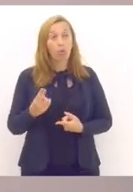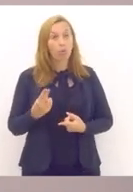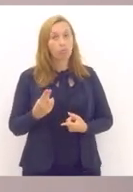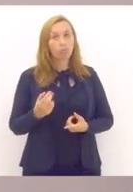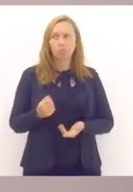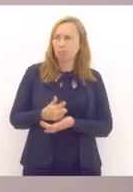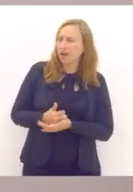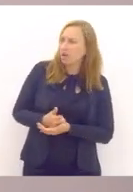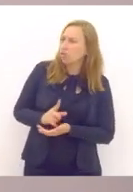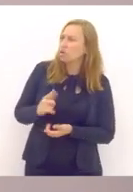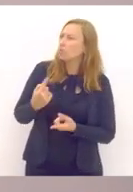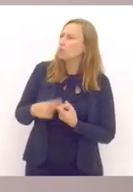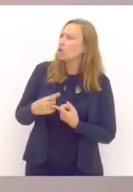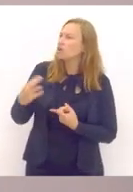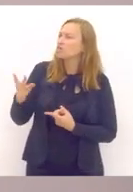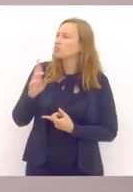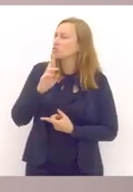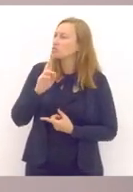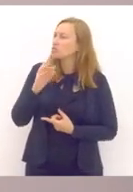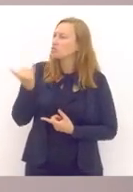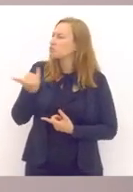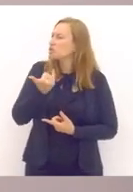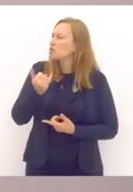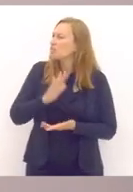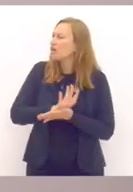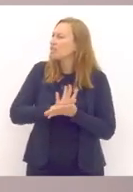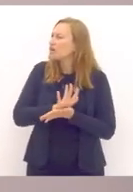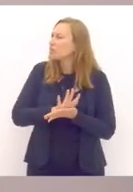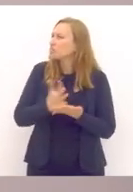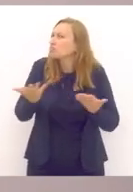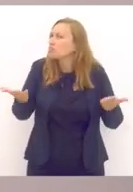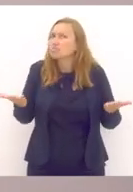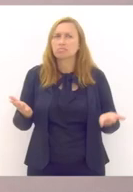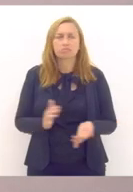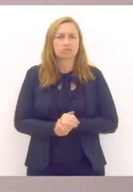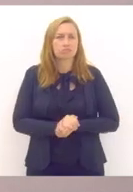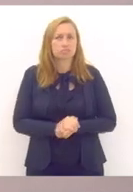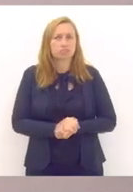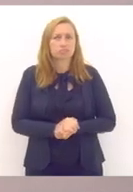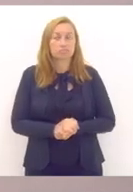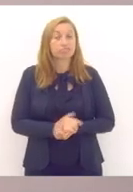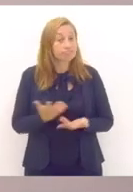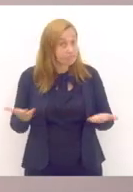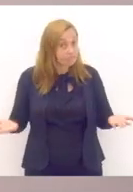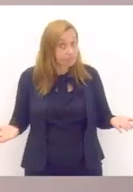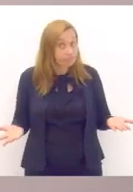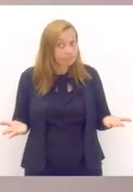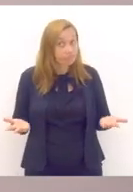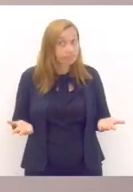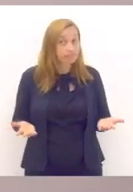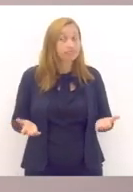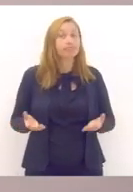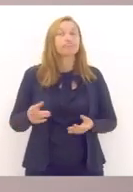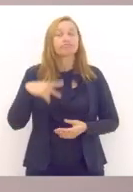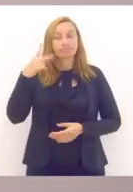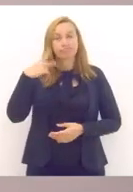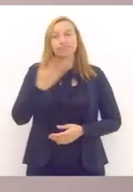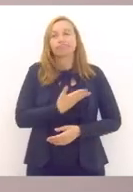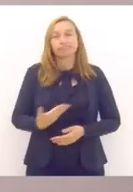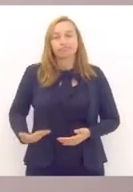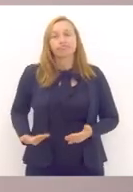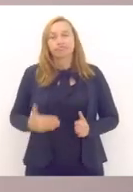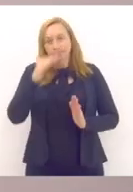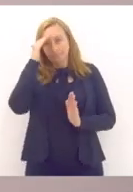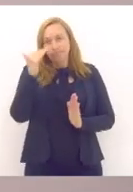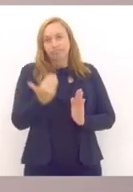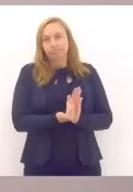assim, muitas vezes não é que você não paga, é porque você não tem o que pagar. Então... a execução da política pública, ela é... Os